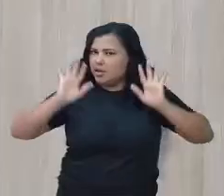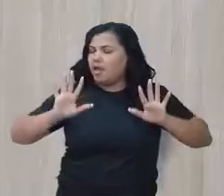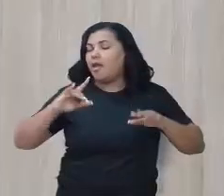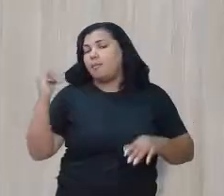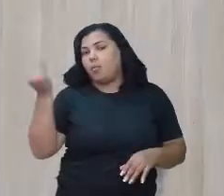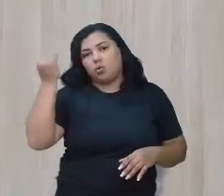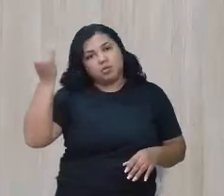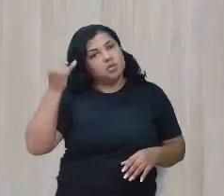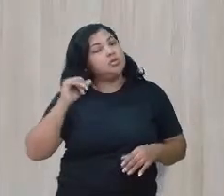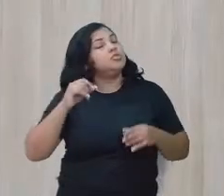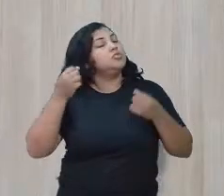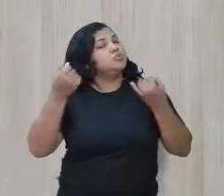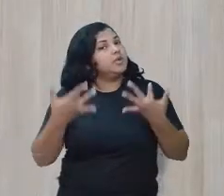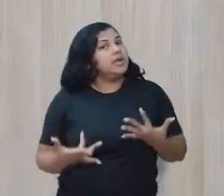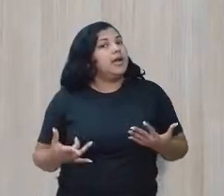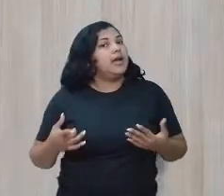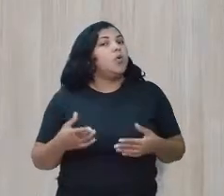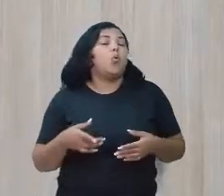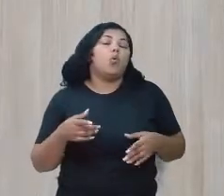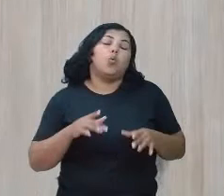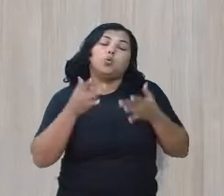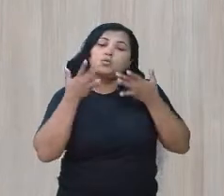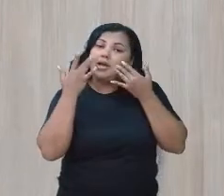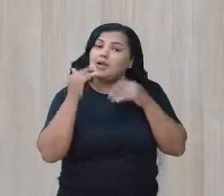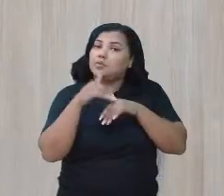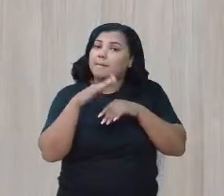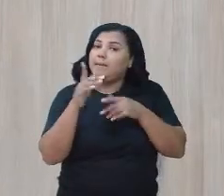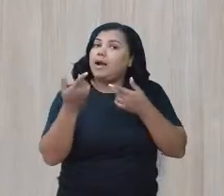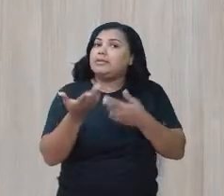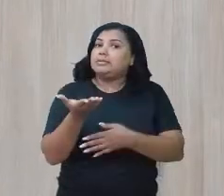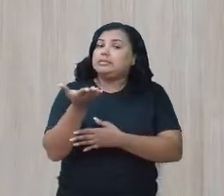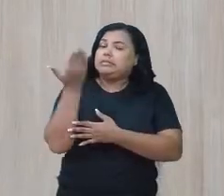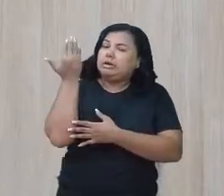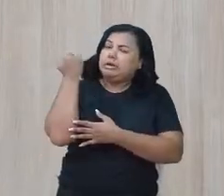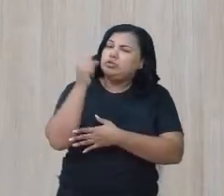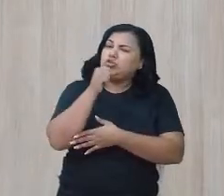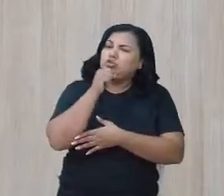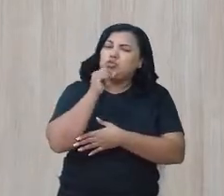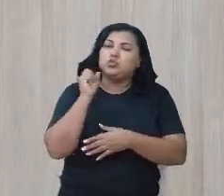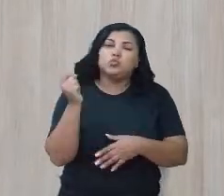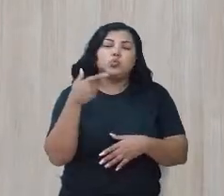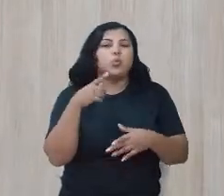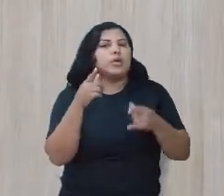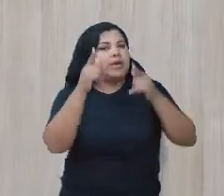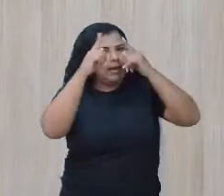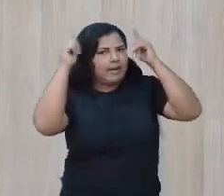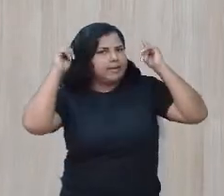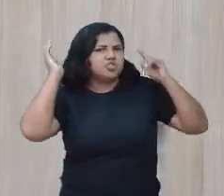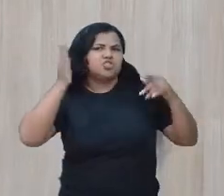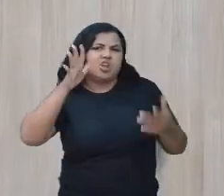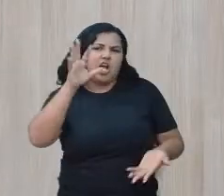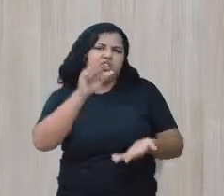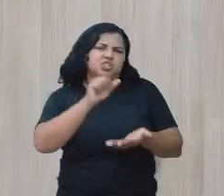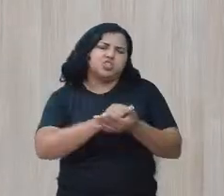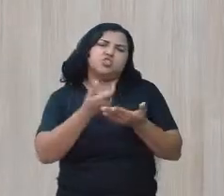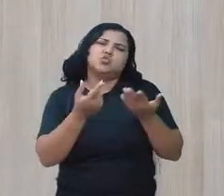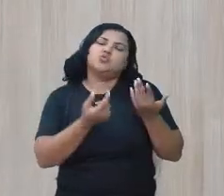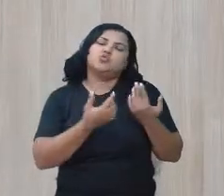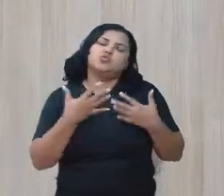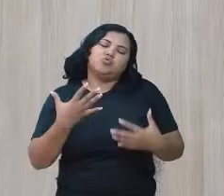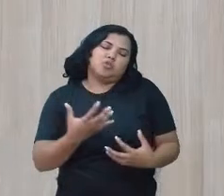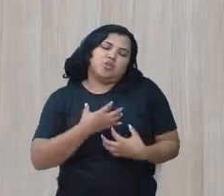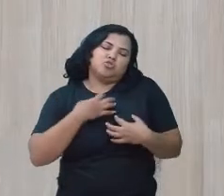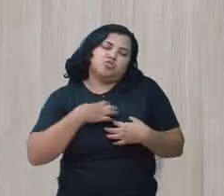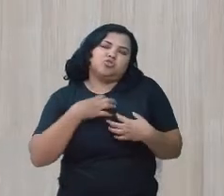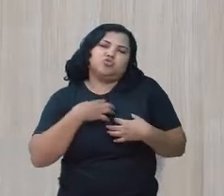a gente saber, o teatro é mais antigo do que a Grécia. Há registros de teatro, né, de formas teatrais também